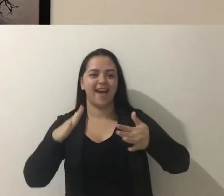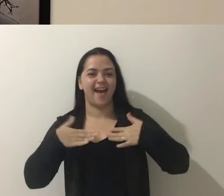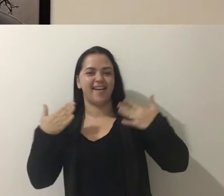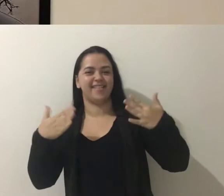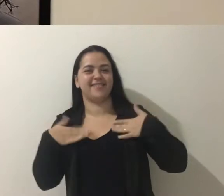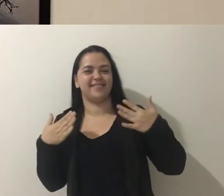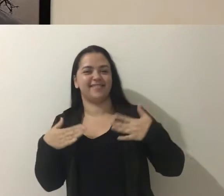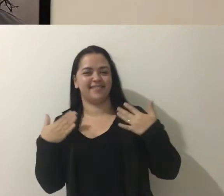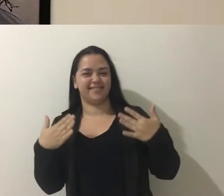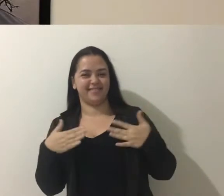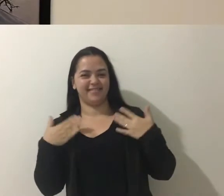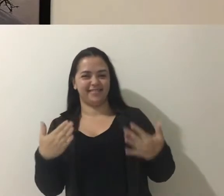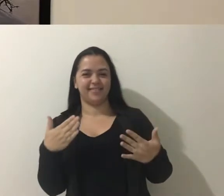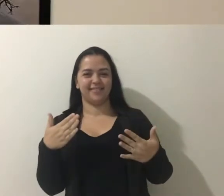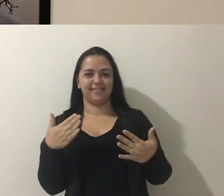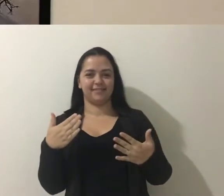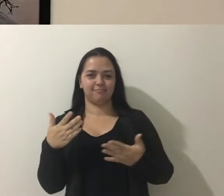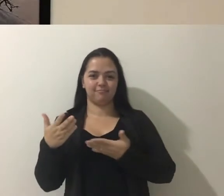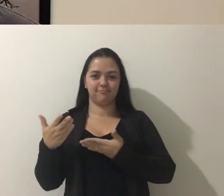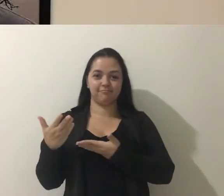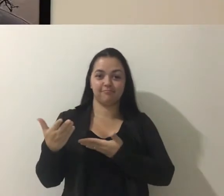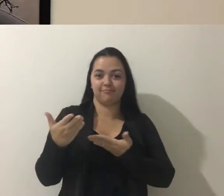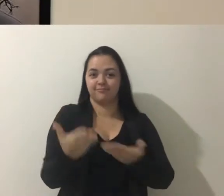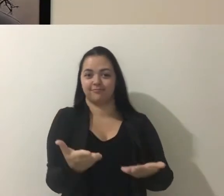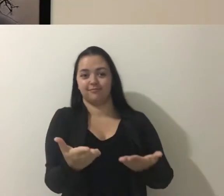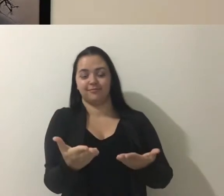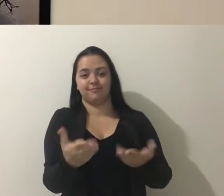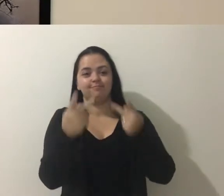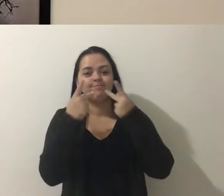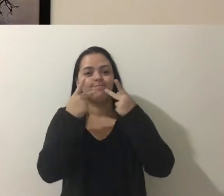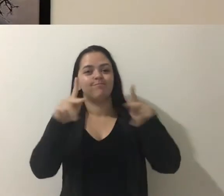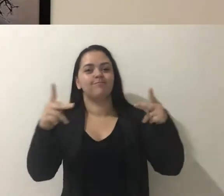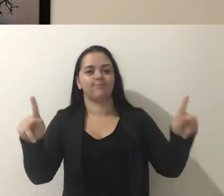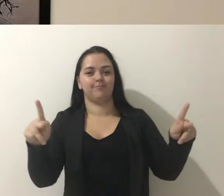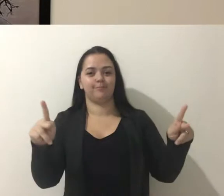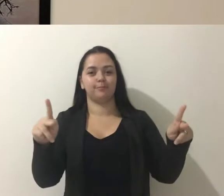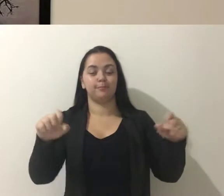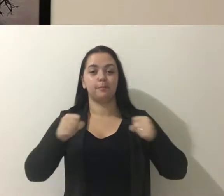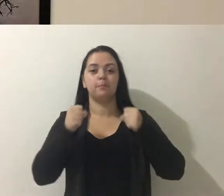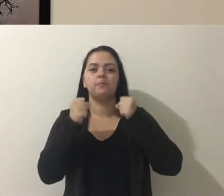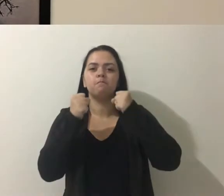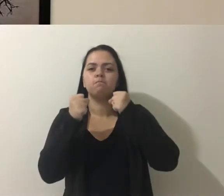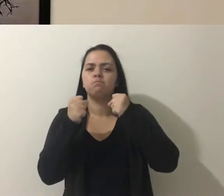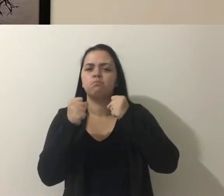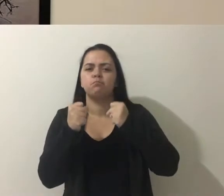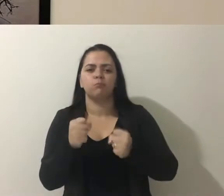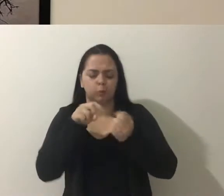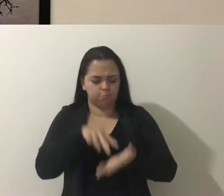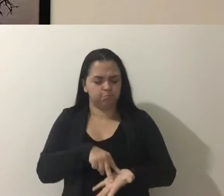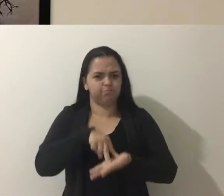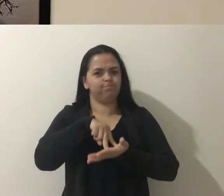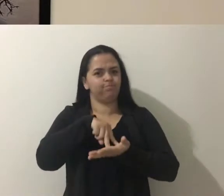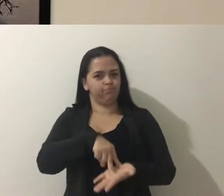com alegria no nosso coração de trazer até você uma mensagem que possa lhe